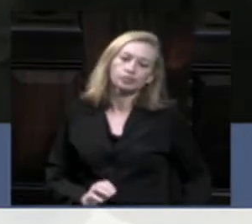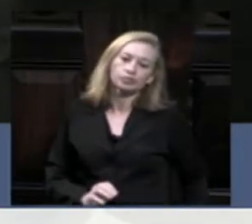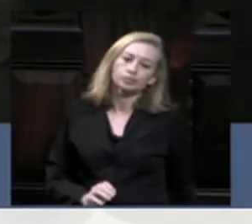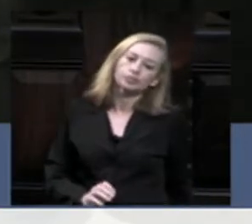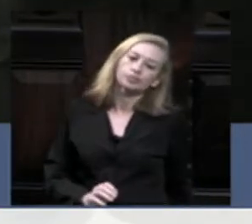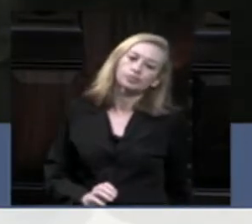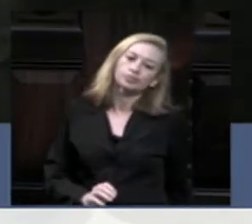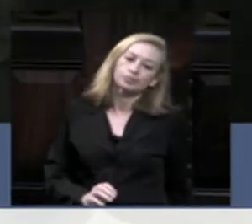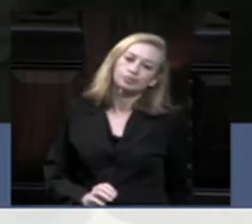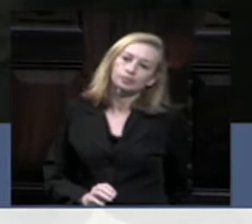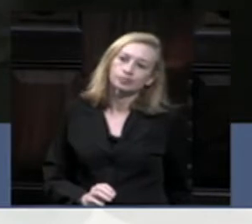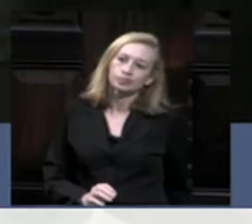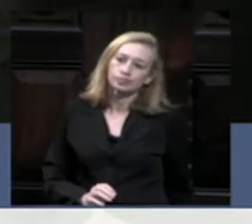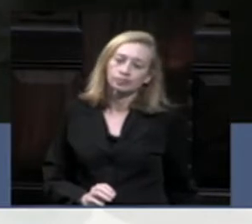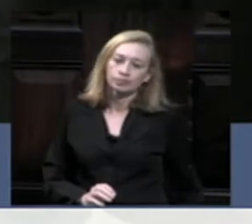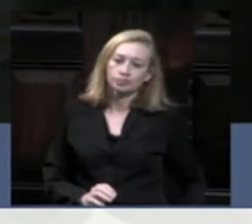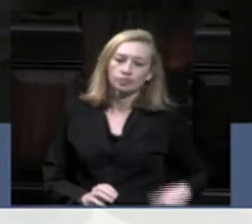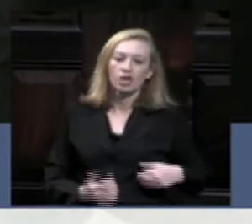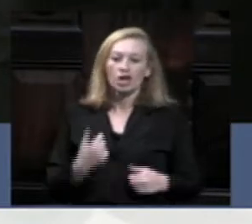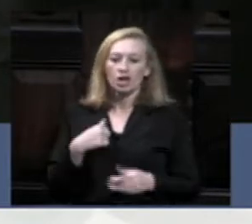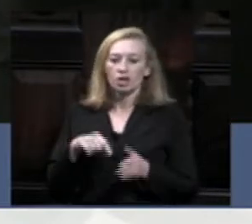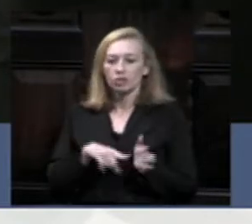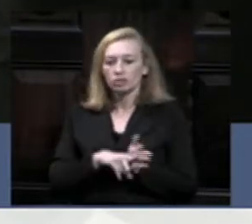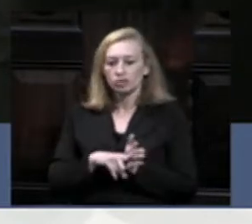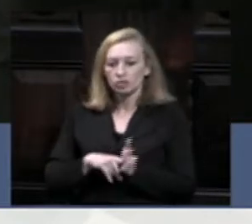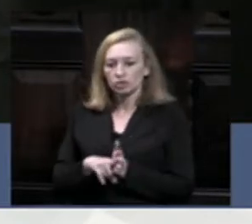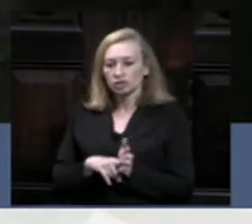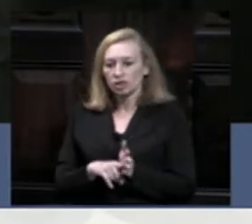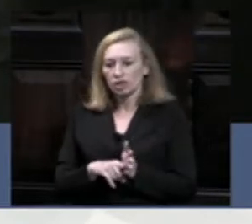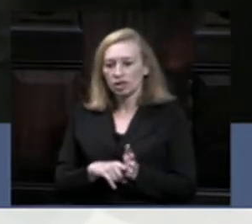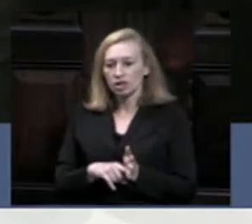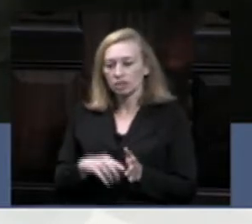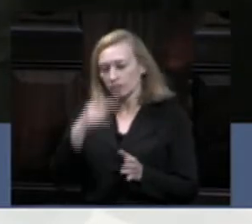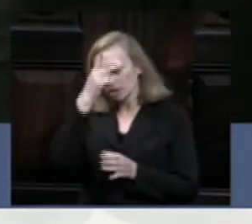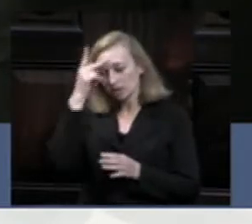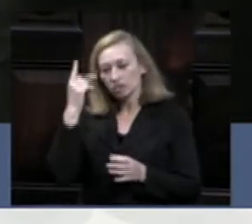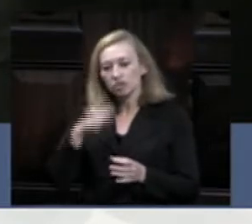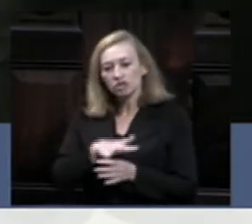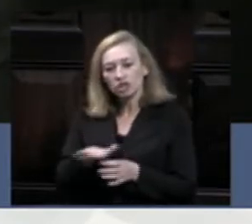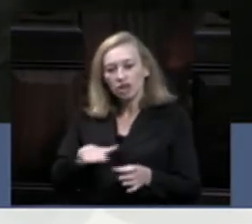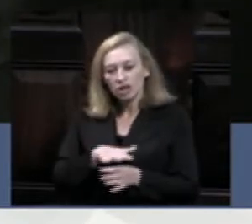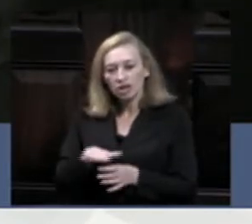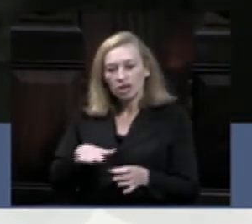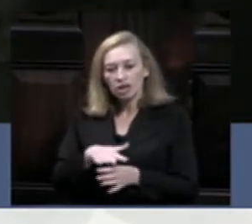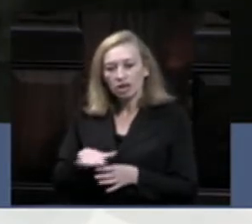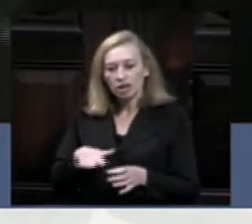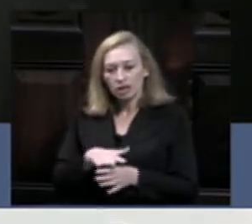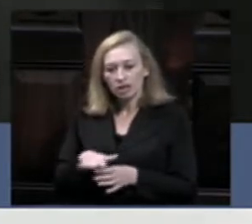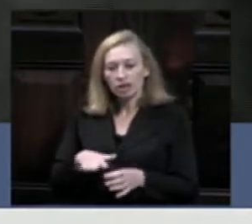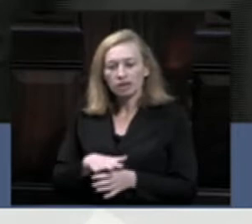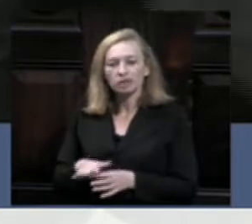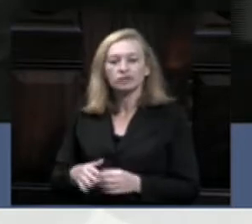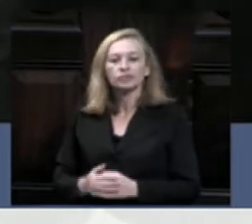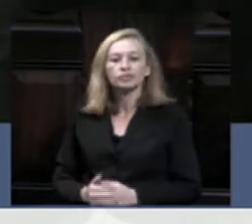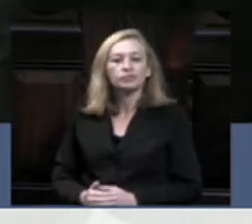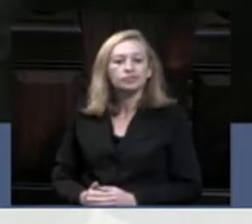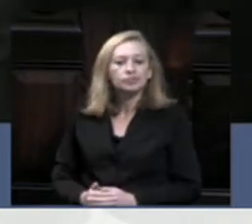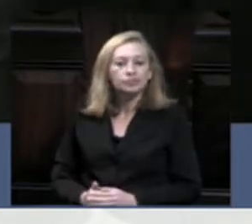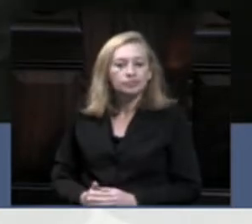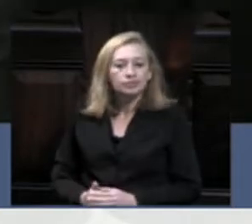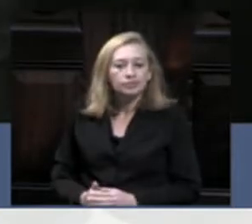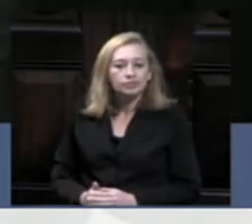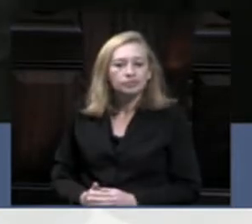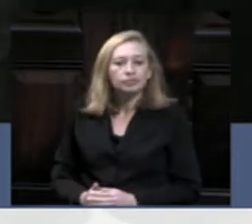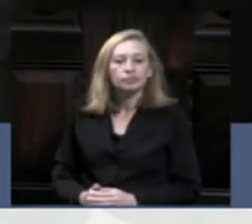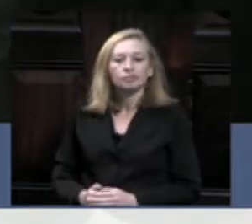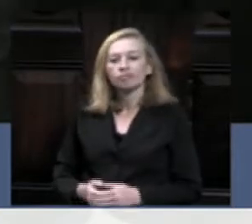outras que ampliaram. Eu consultei as pessoas da área, elas todas conhecem o Chacon e gostam do Chacon, mas não gostariam de mudar